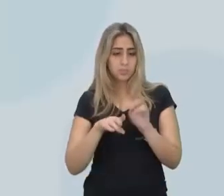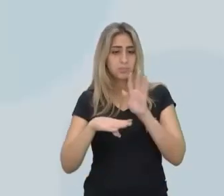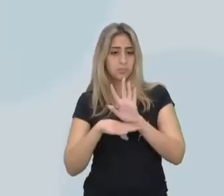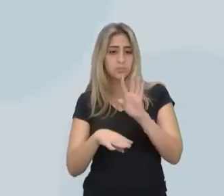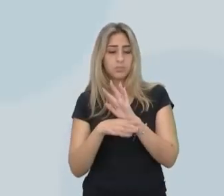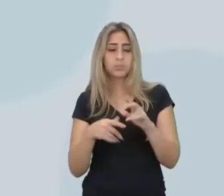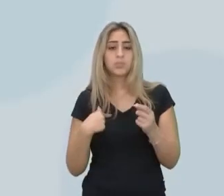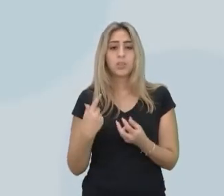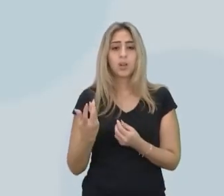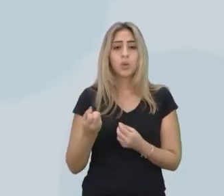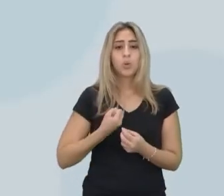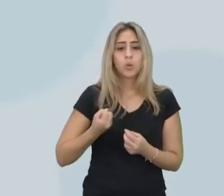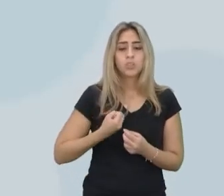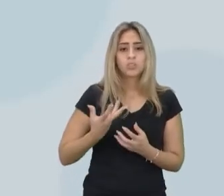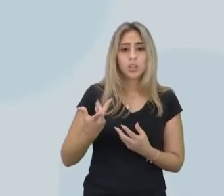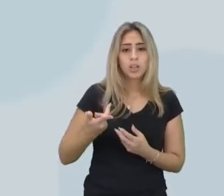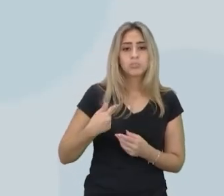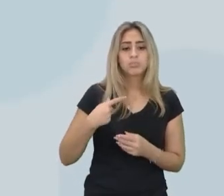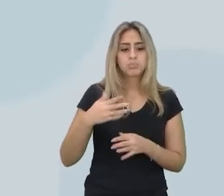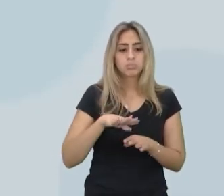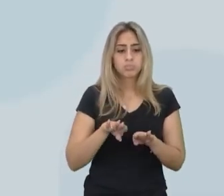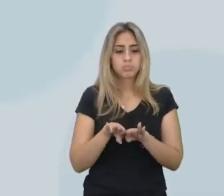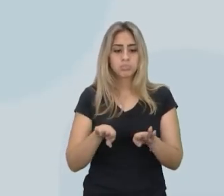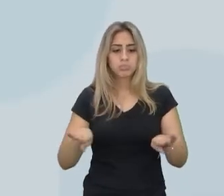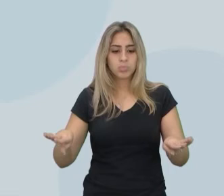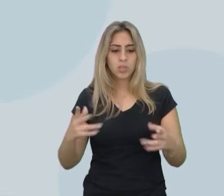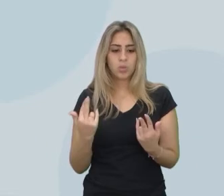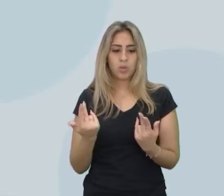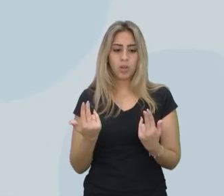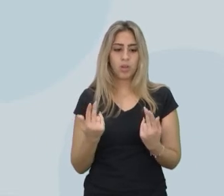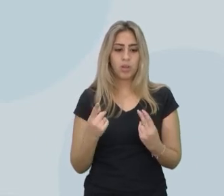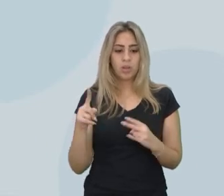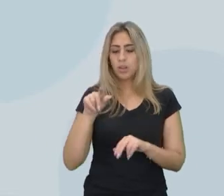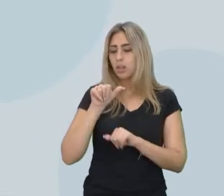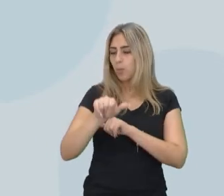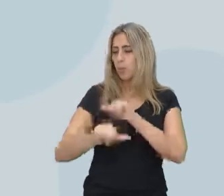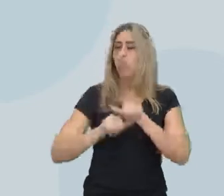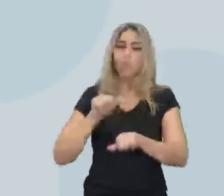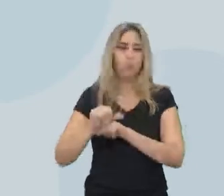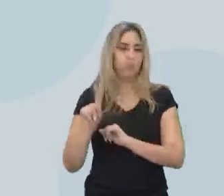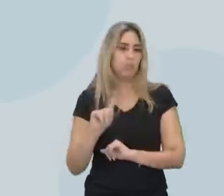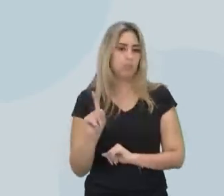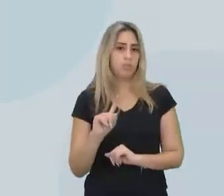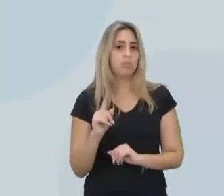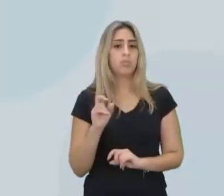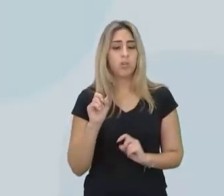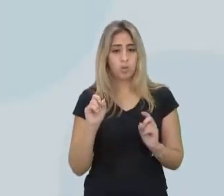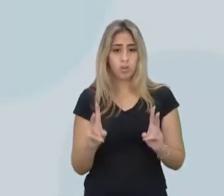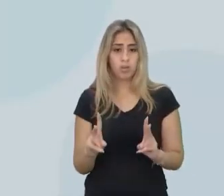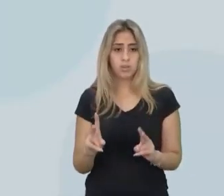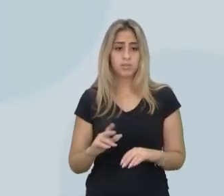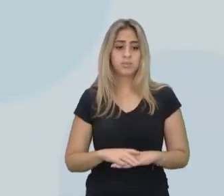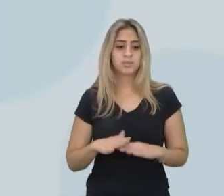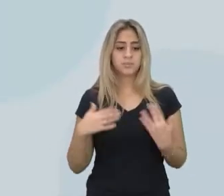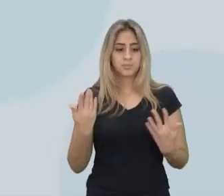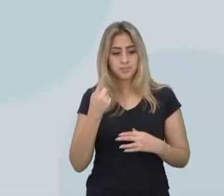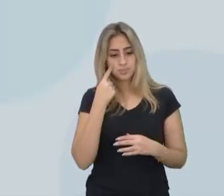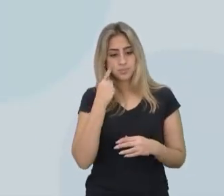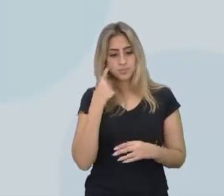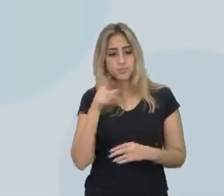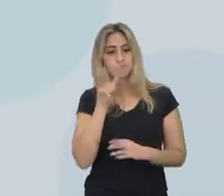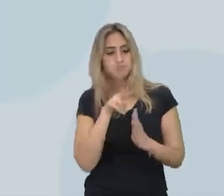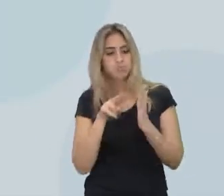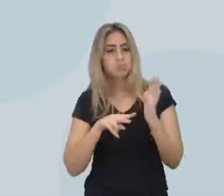as quantidades elas se mantenham constantes, elas não se alterem, beleza? Então aí, ó, para ler